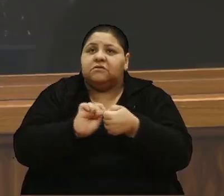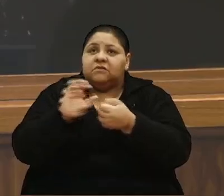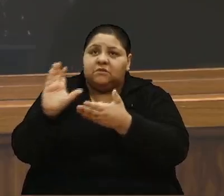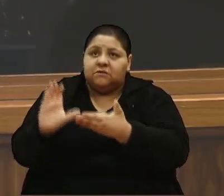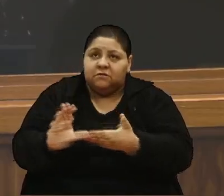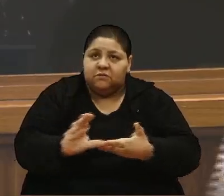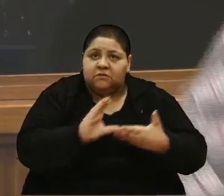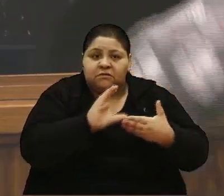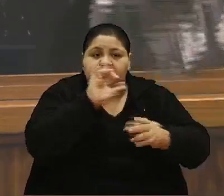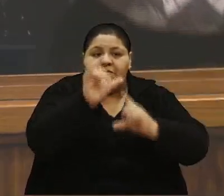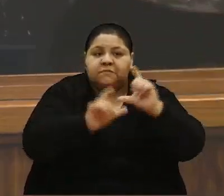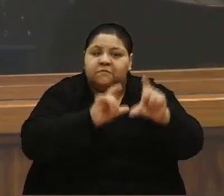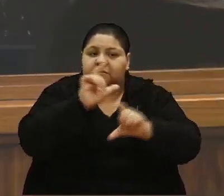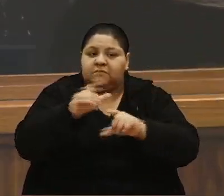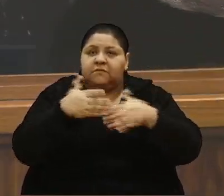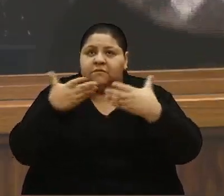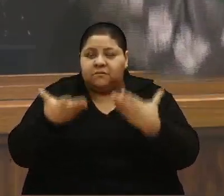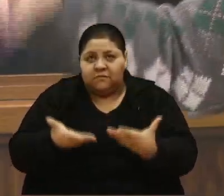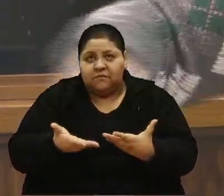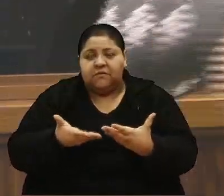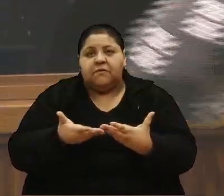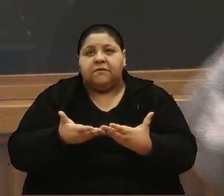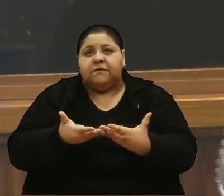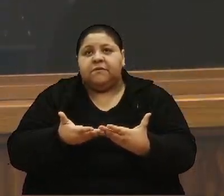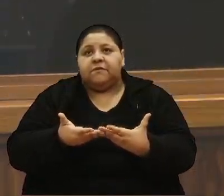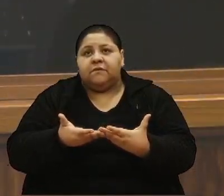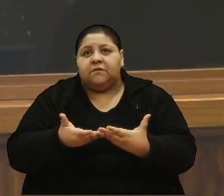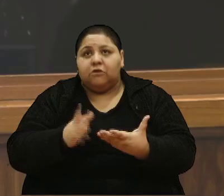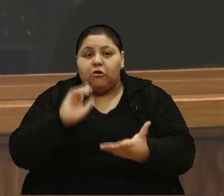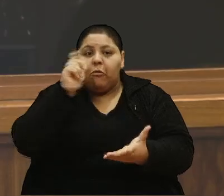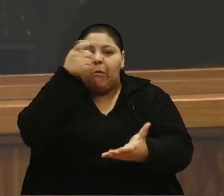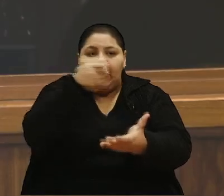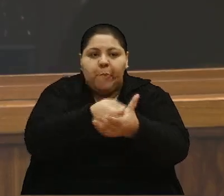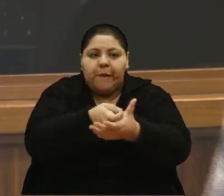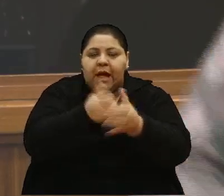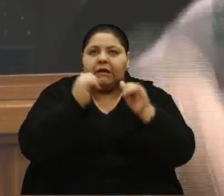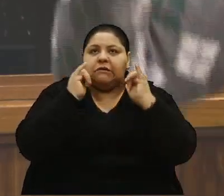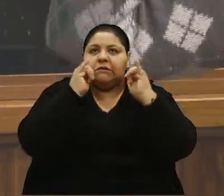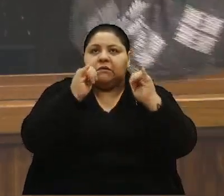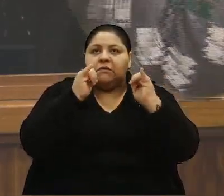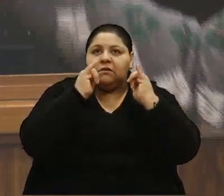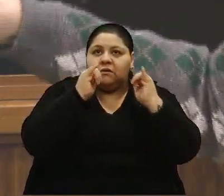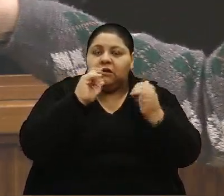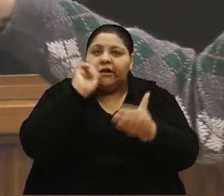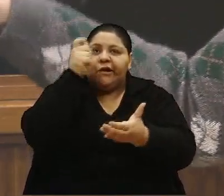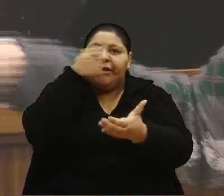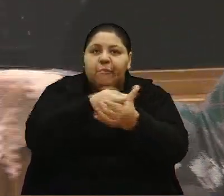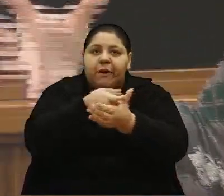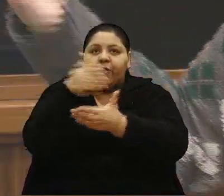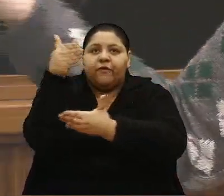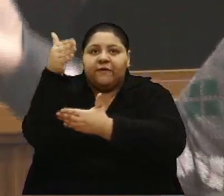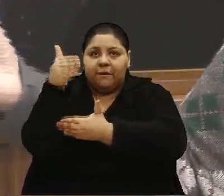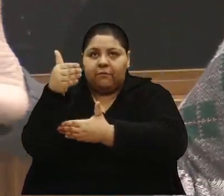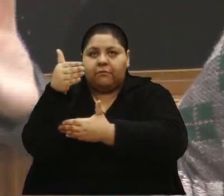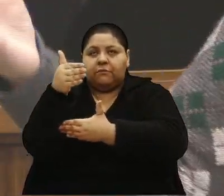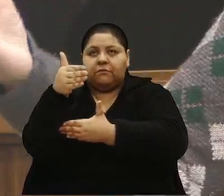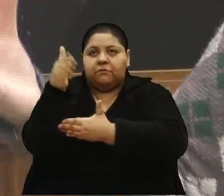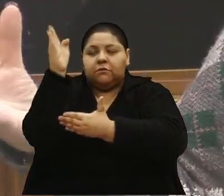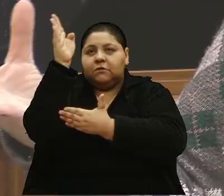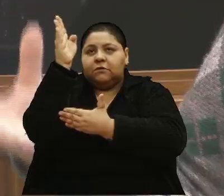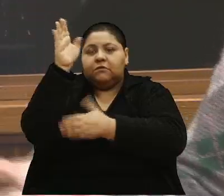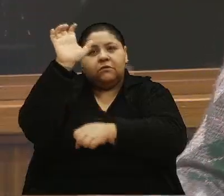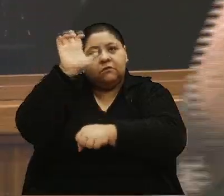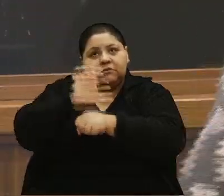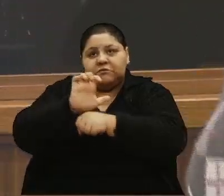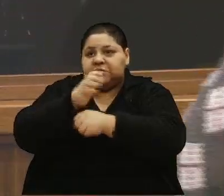financiamento dessas pessoas. Então, quem quiser que pague seu transporte, e pague sua estadia. No Brasil, no